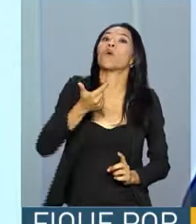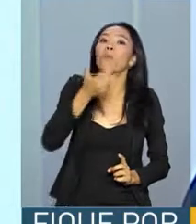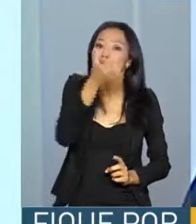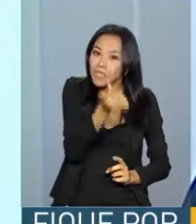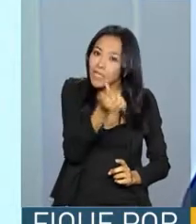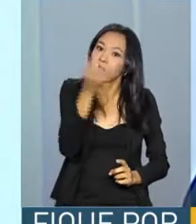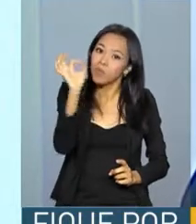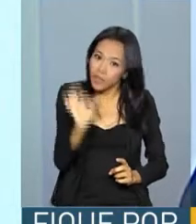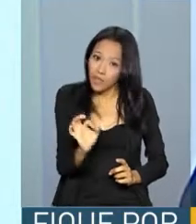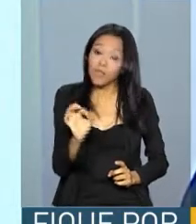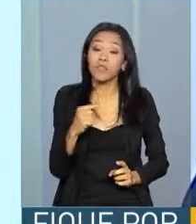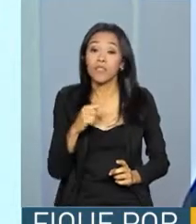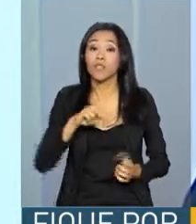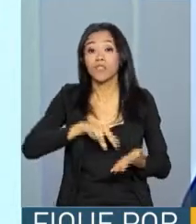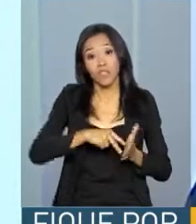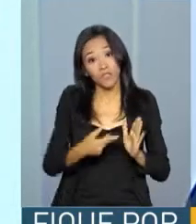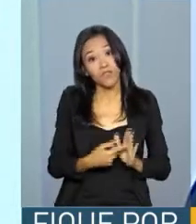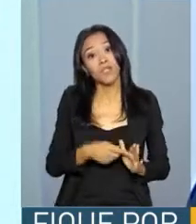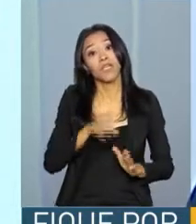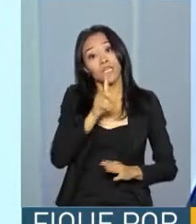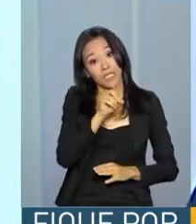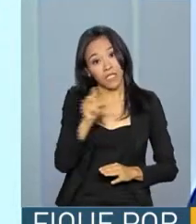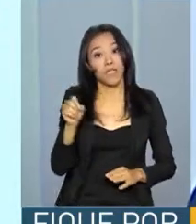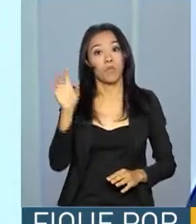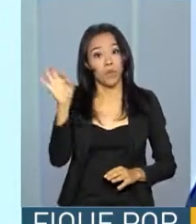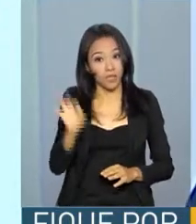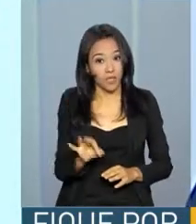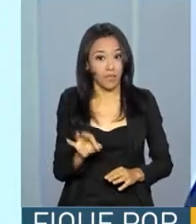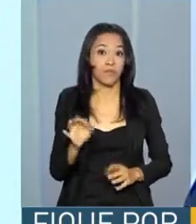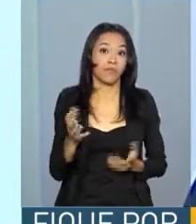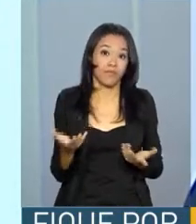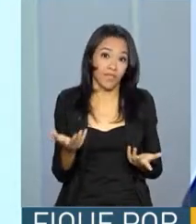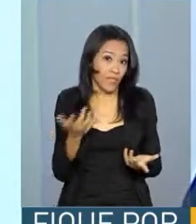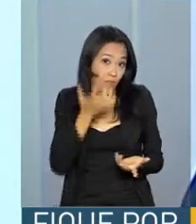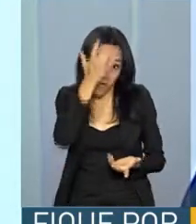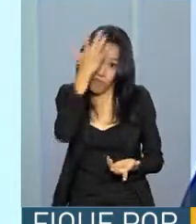Mas aumentar 6% não é fácil.